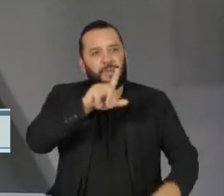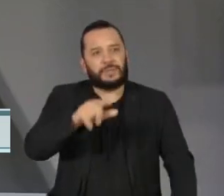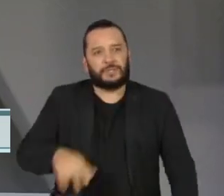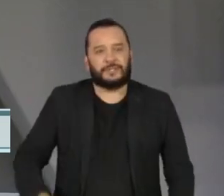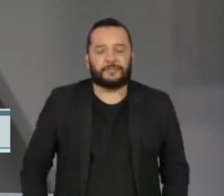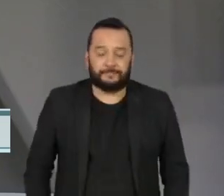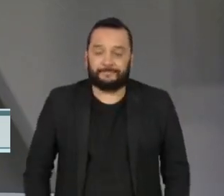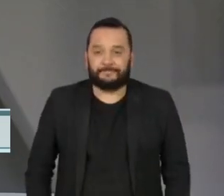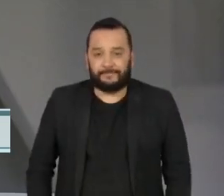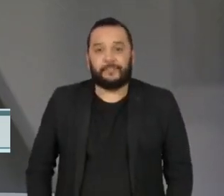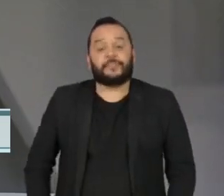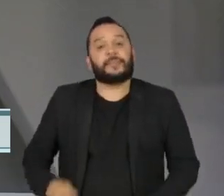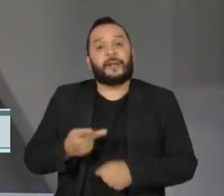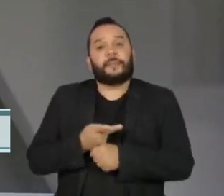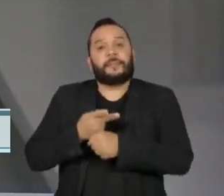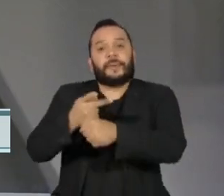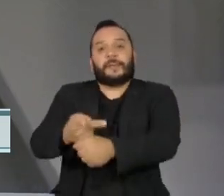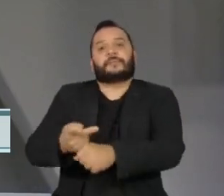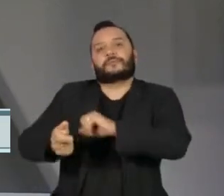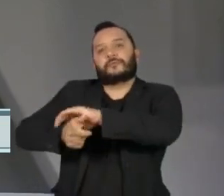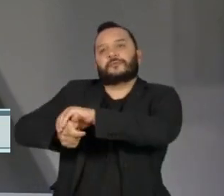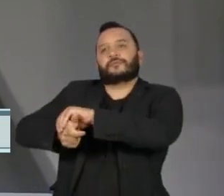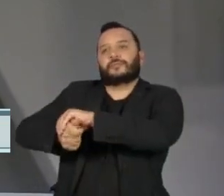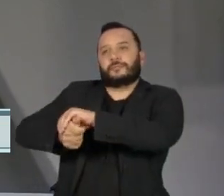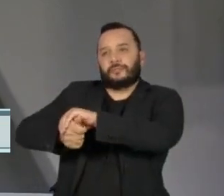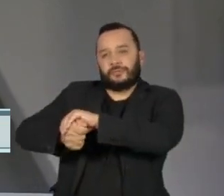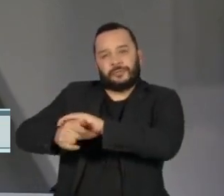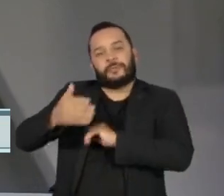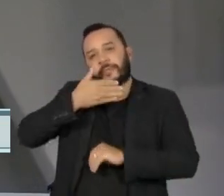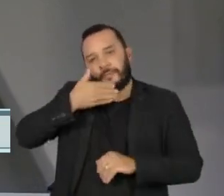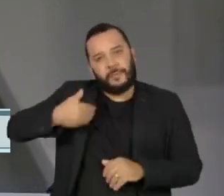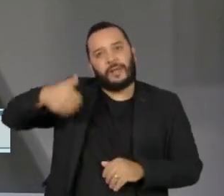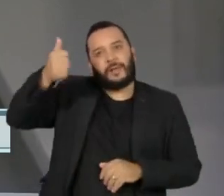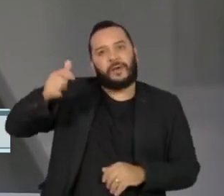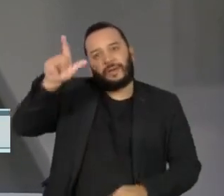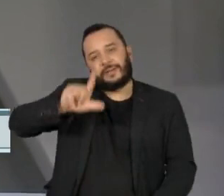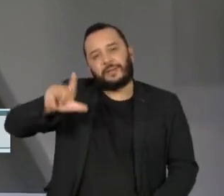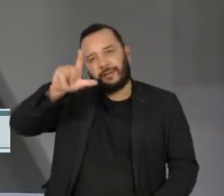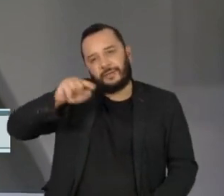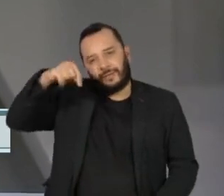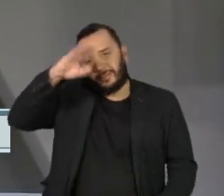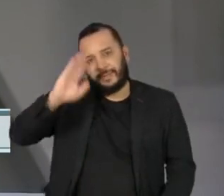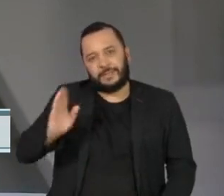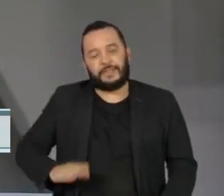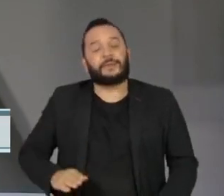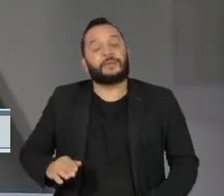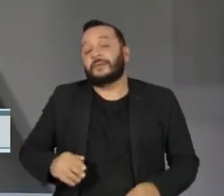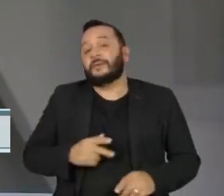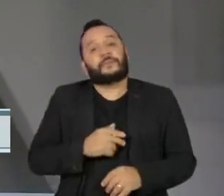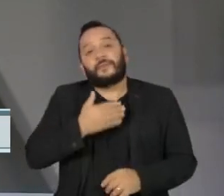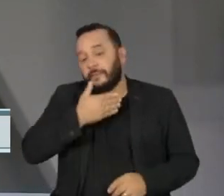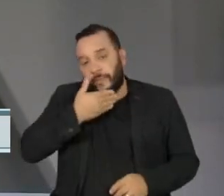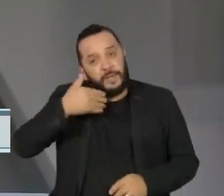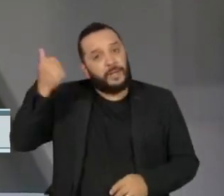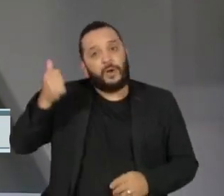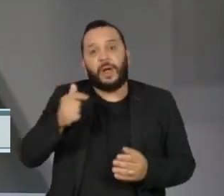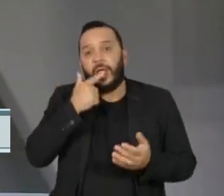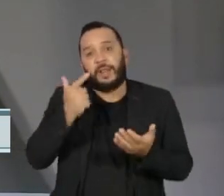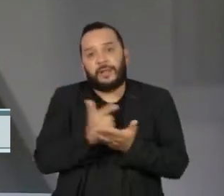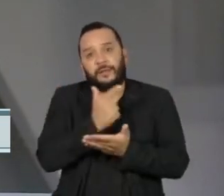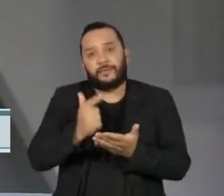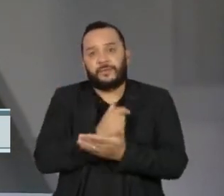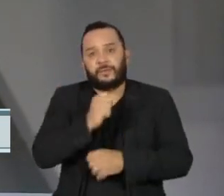O Jabuti é a maior premiação da literatura brasileira e o vencedor na categoria Melhor Livro do Ano foi a obra